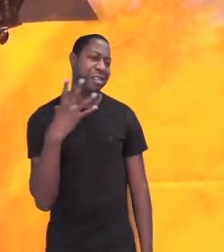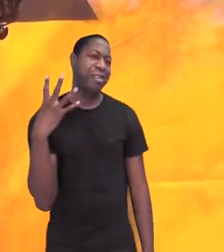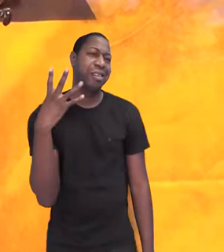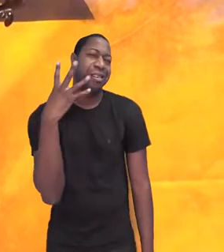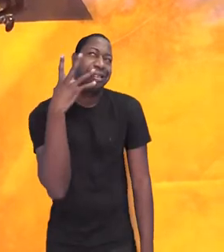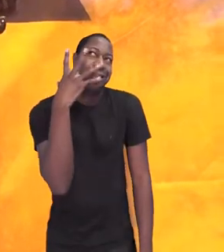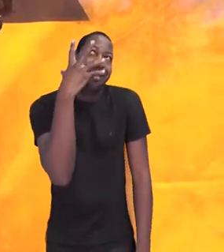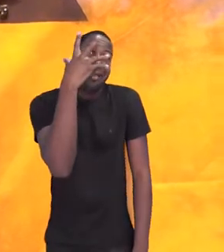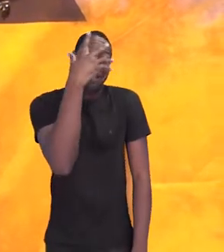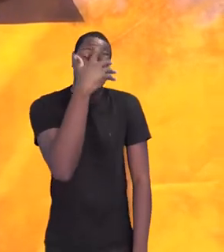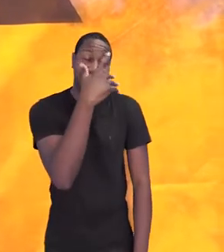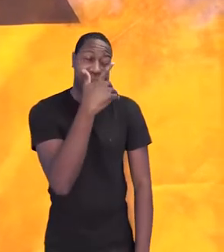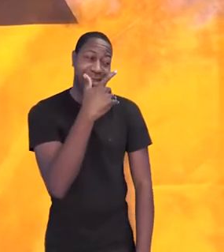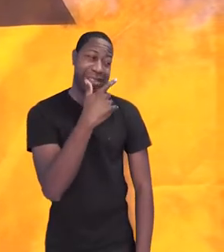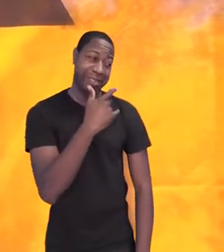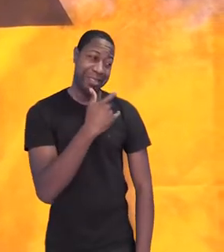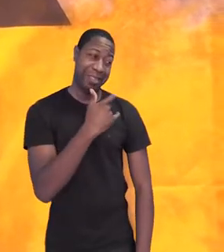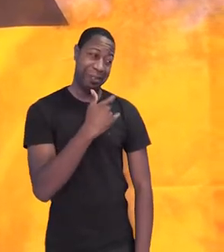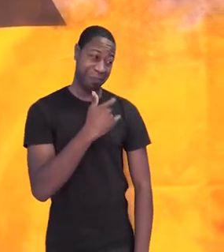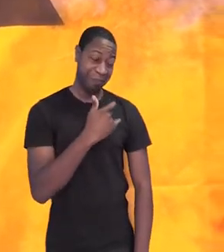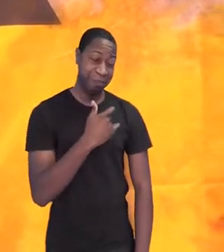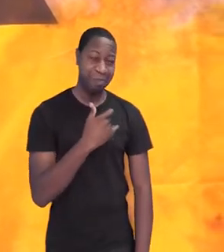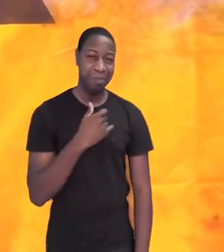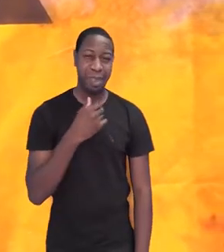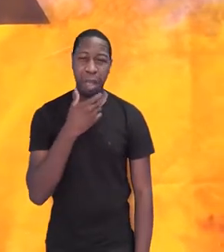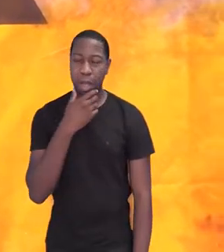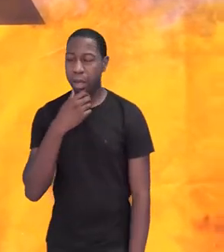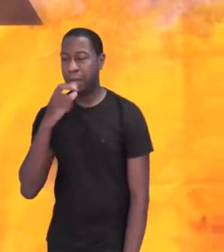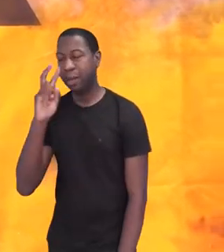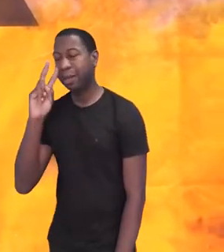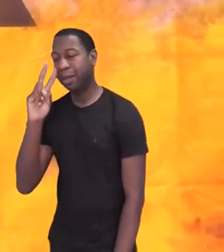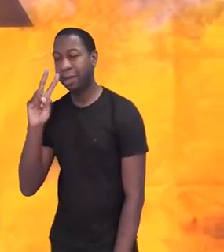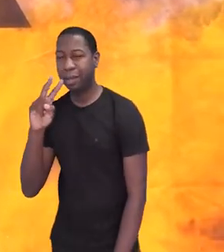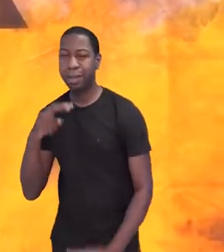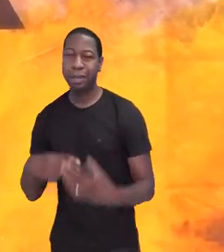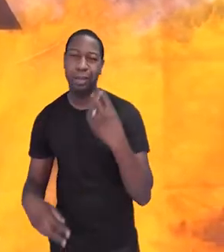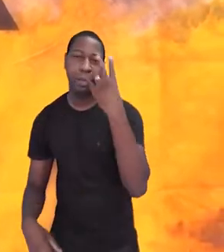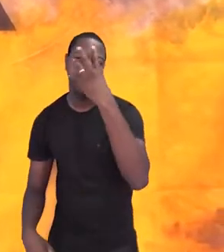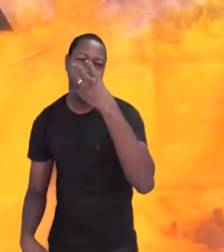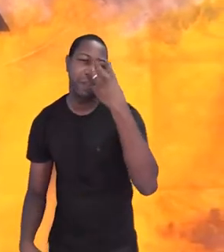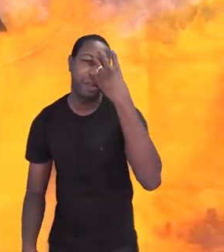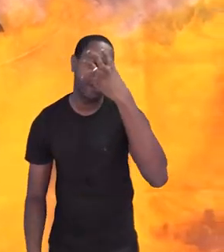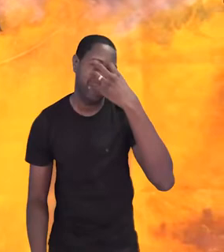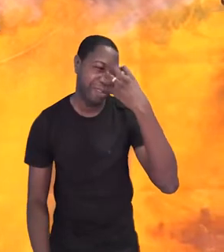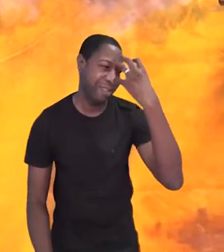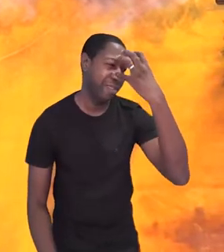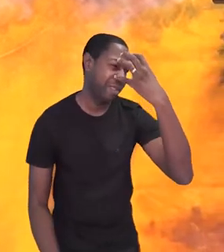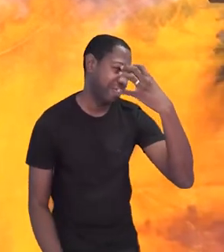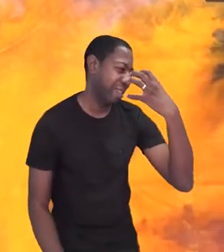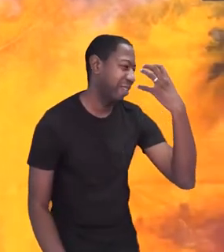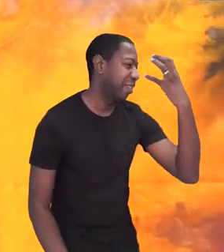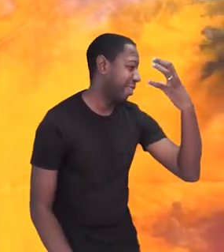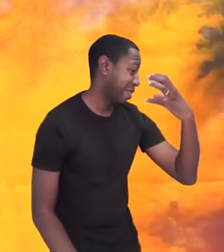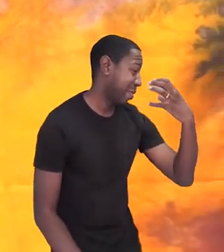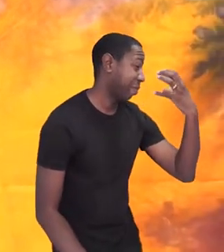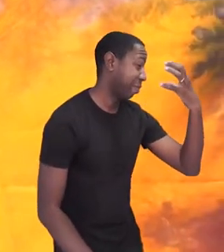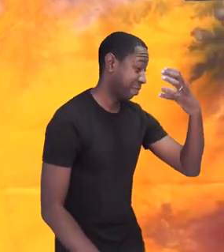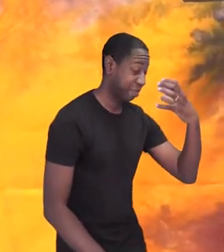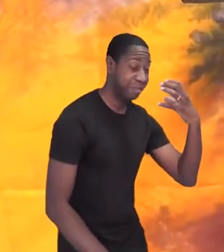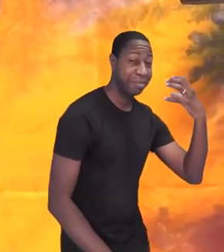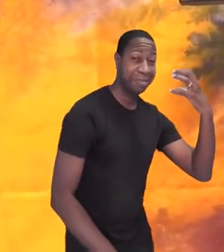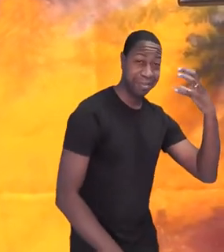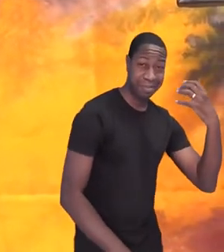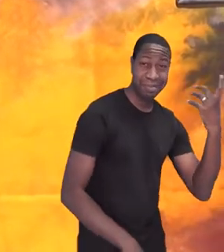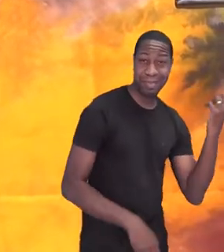Bonitas, senhor, que até dão vontade pros homens da rua. As costureirinhas